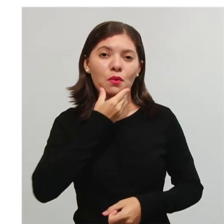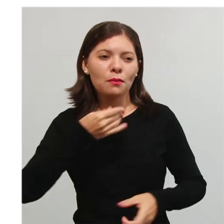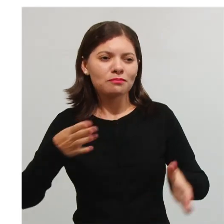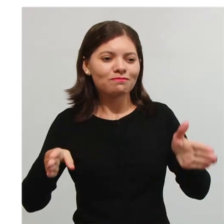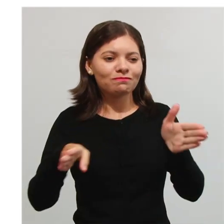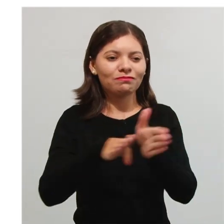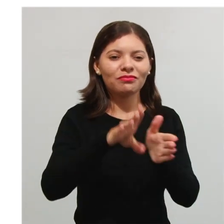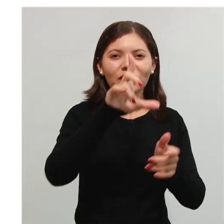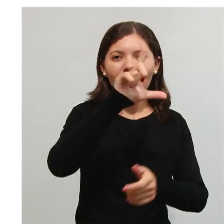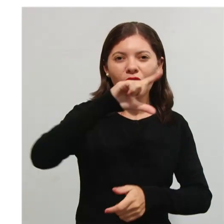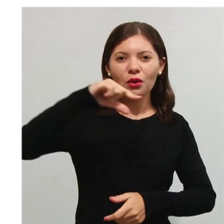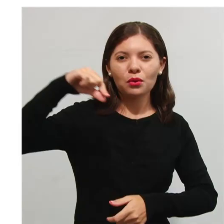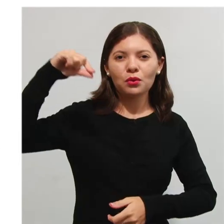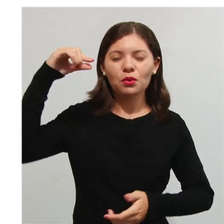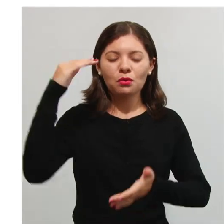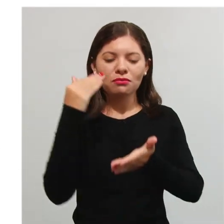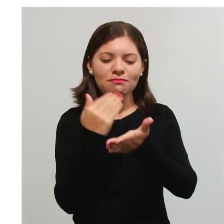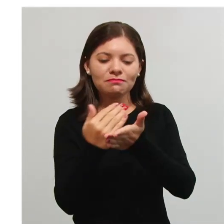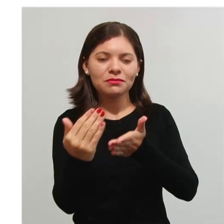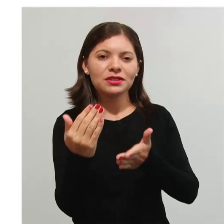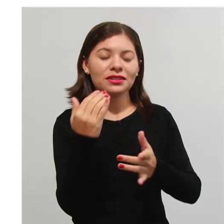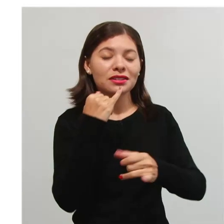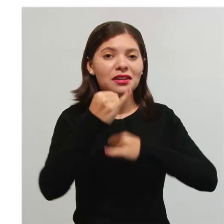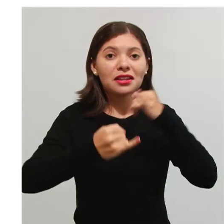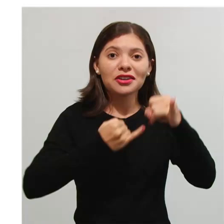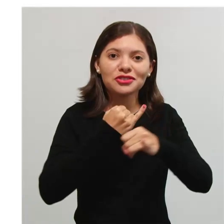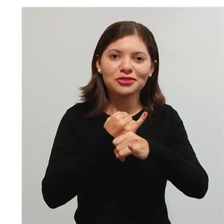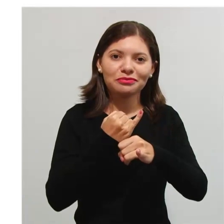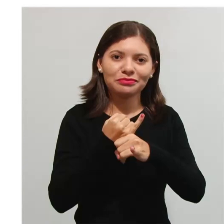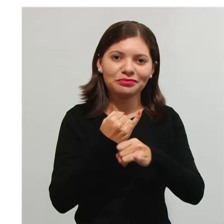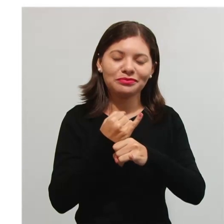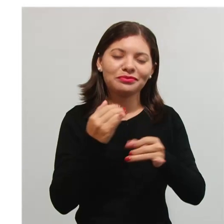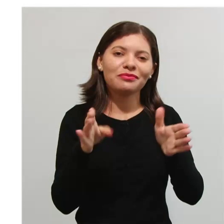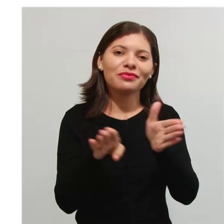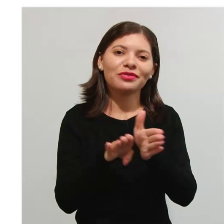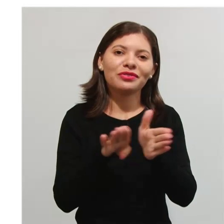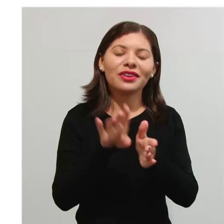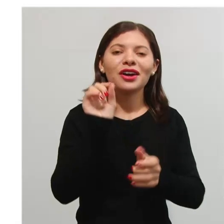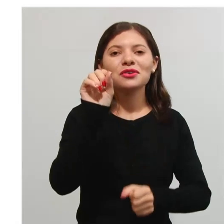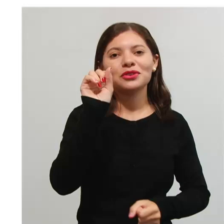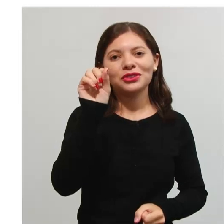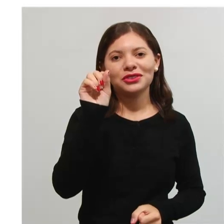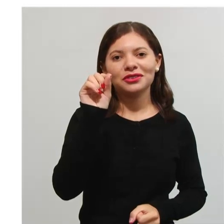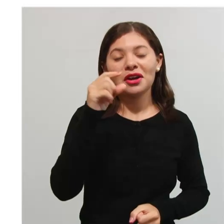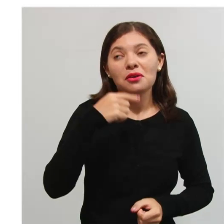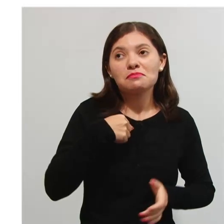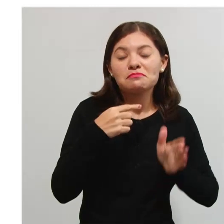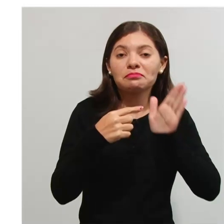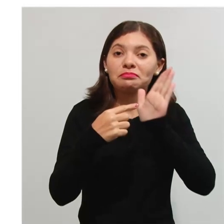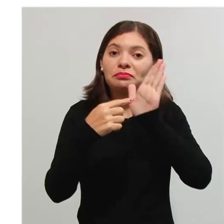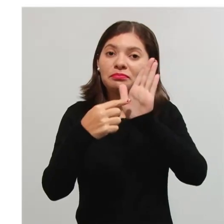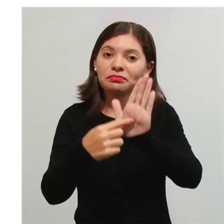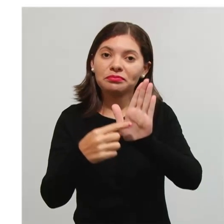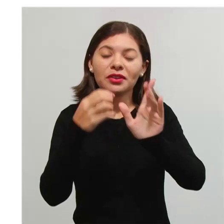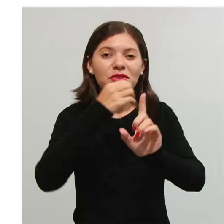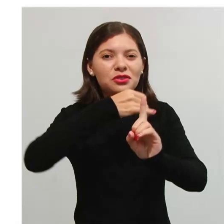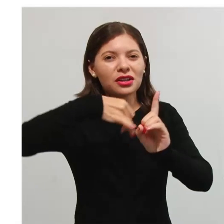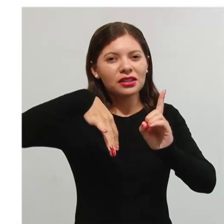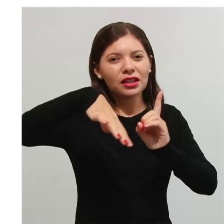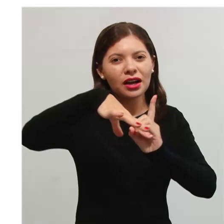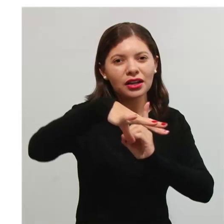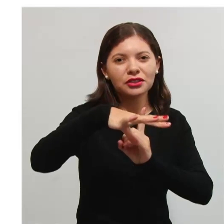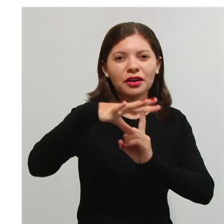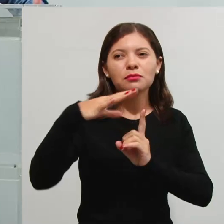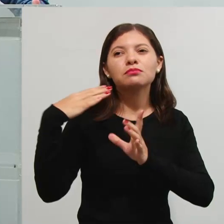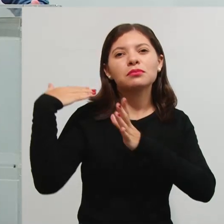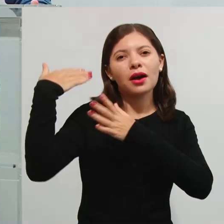da internet. E onde eu quero chegar com essas coisas? Eu quero mostrar para vocês que conforme a sociedade evoluiu, como